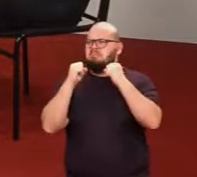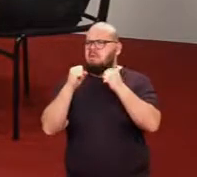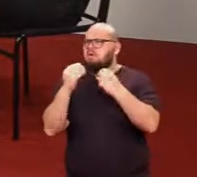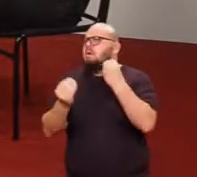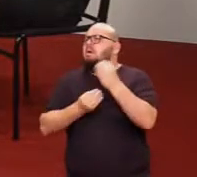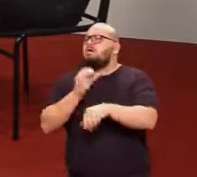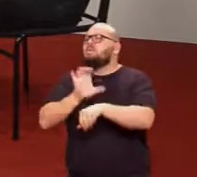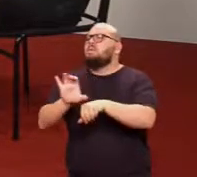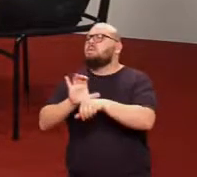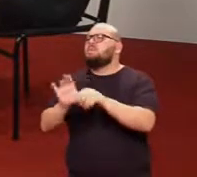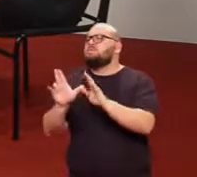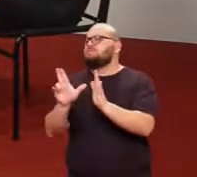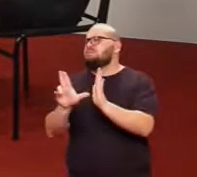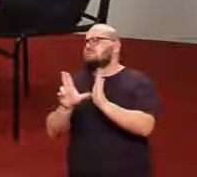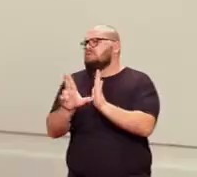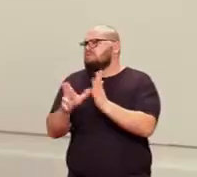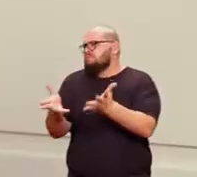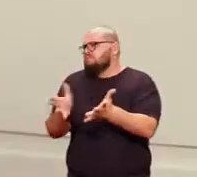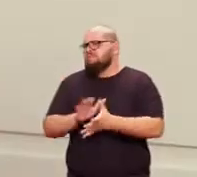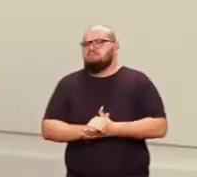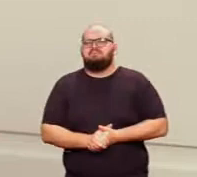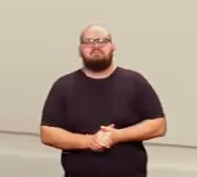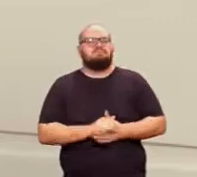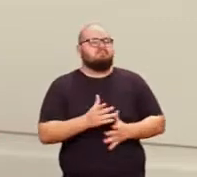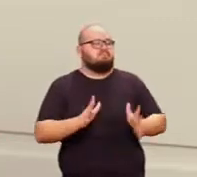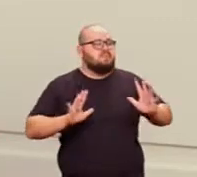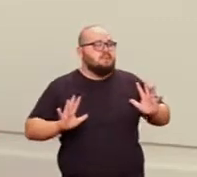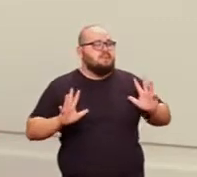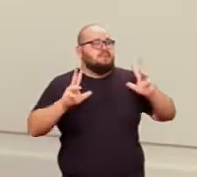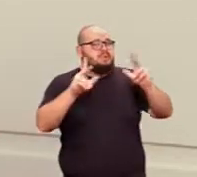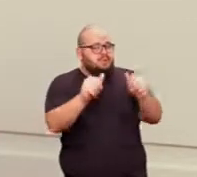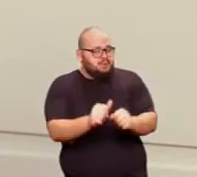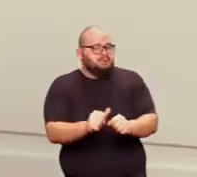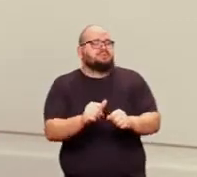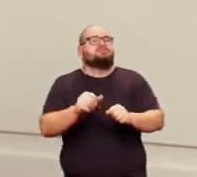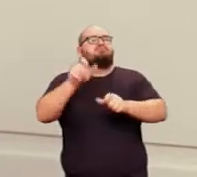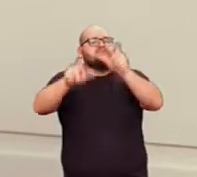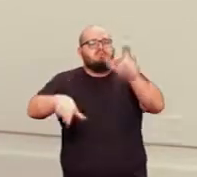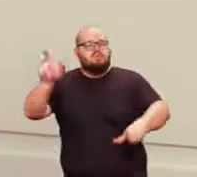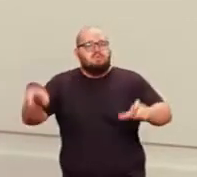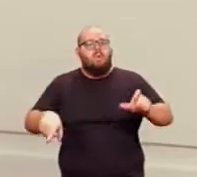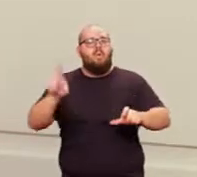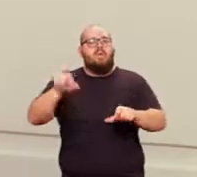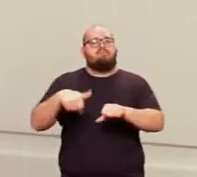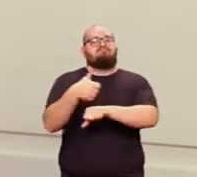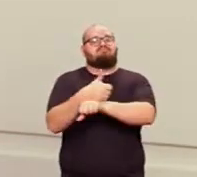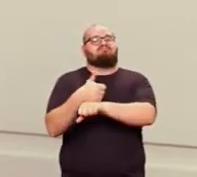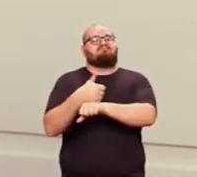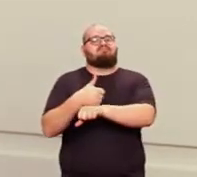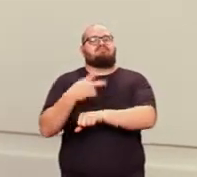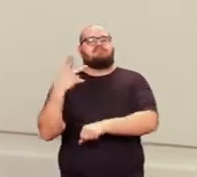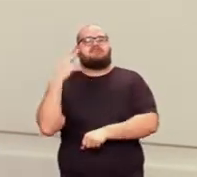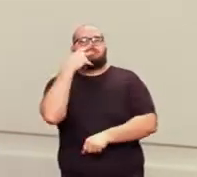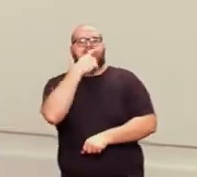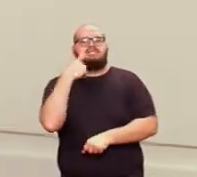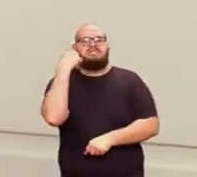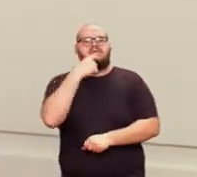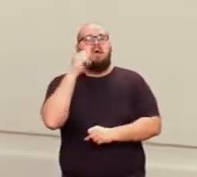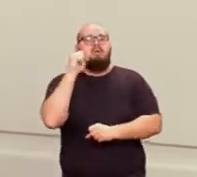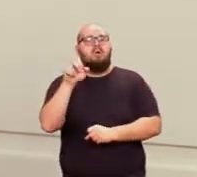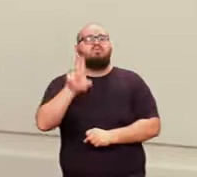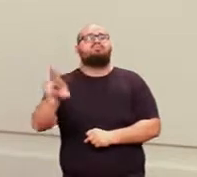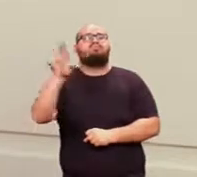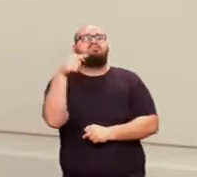no curso de odontologia da Ubra? Bom, todo cirurgião dentista pode, trabalhar com essa